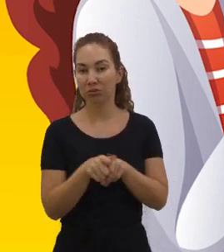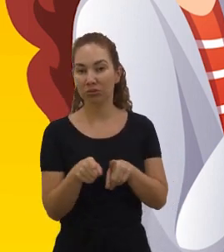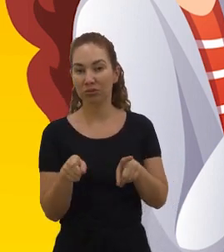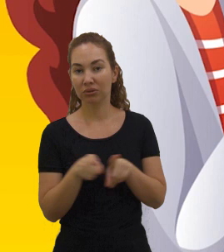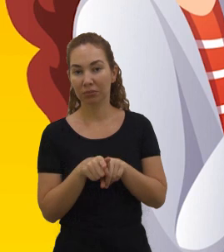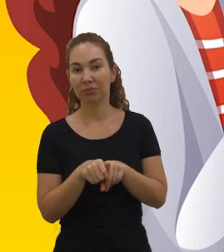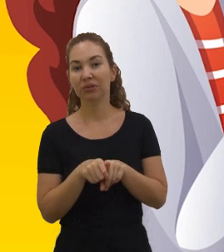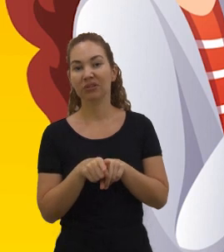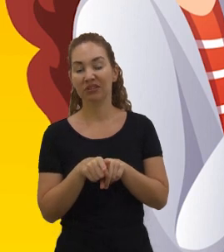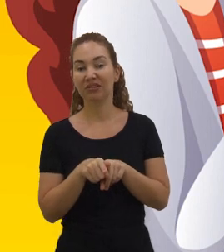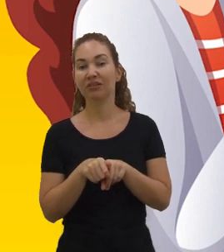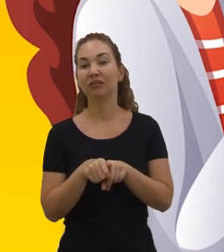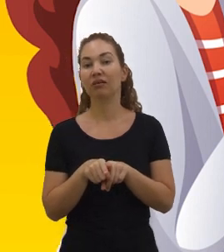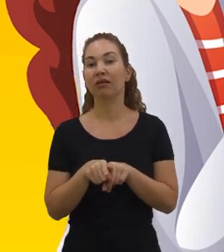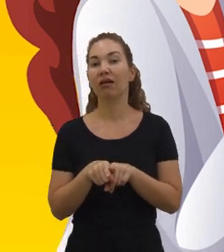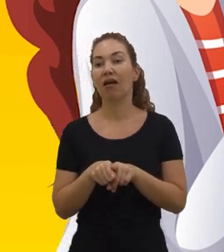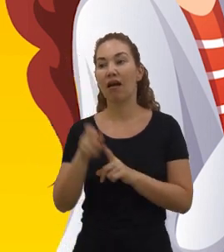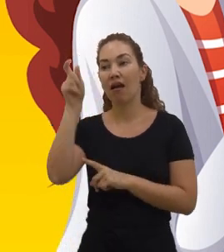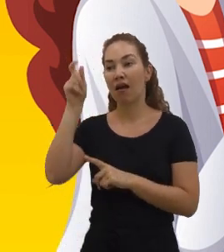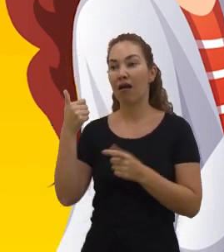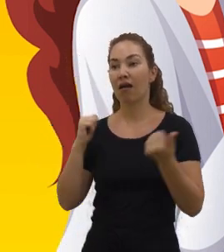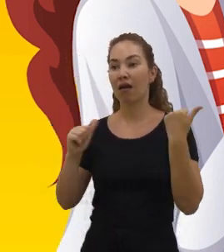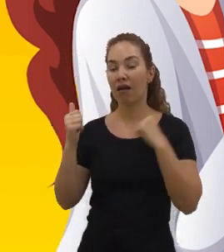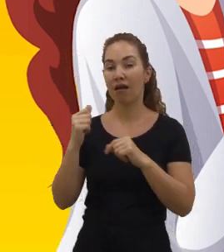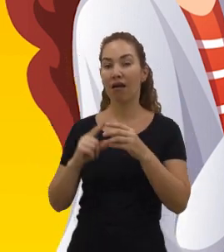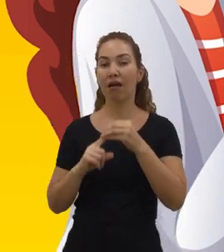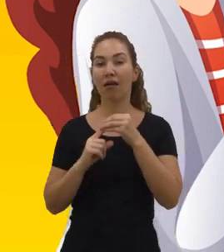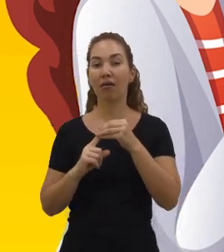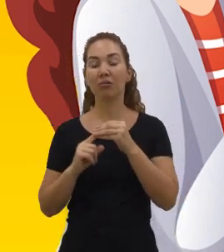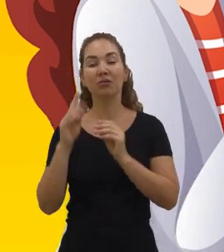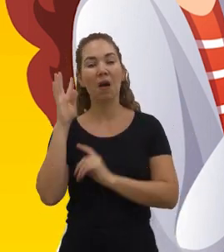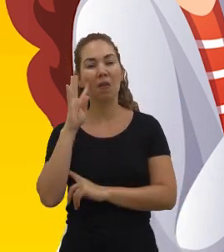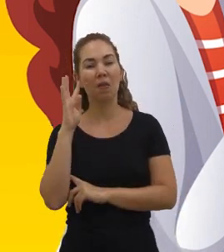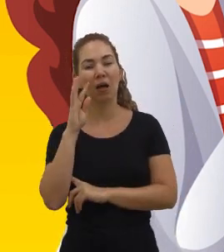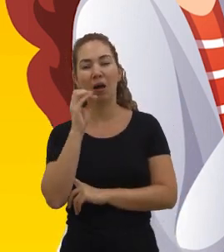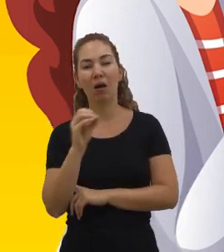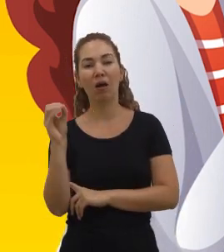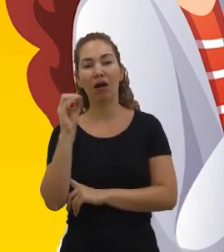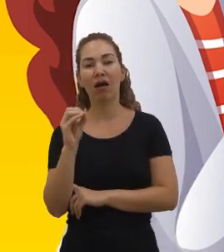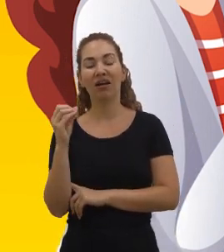uma das atrizes principal é a mesma do filme anterior que eu indiquei. Esse